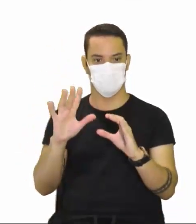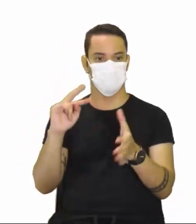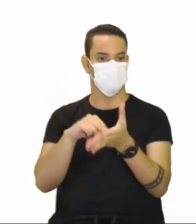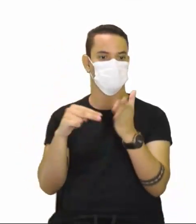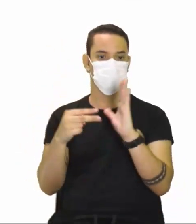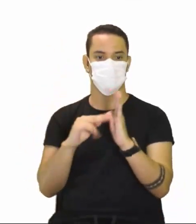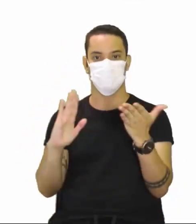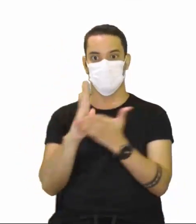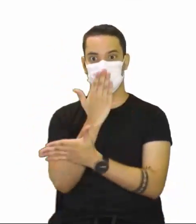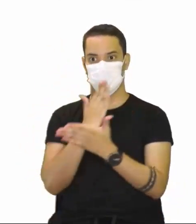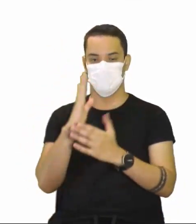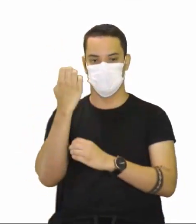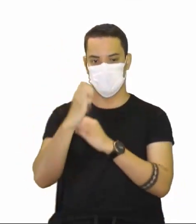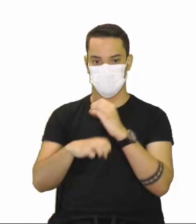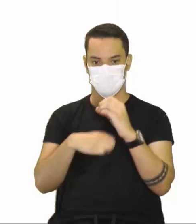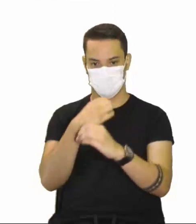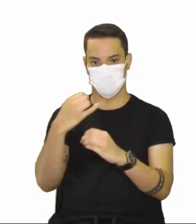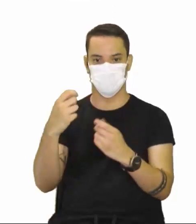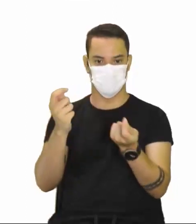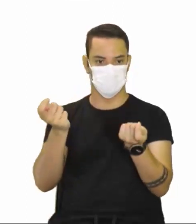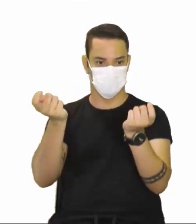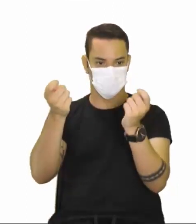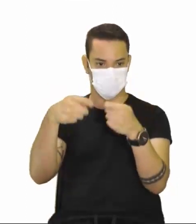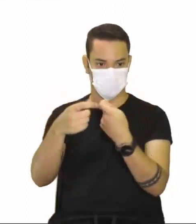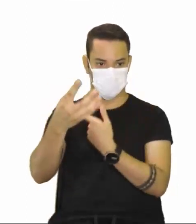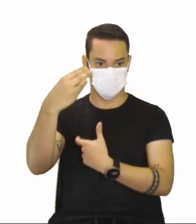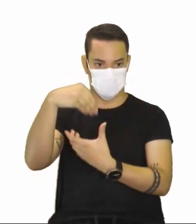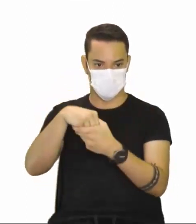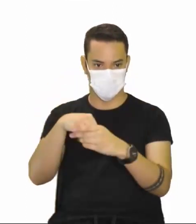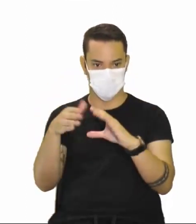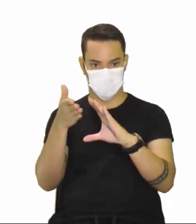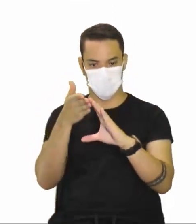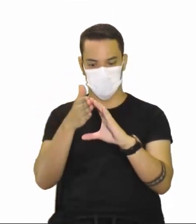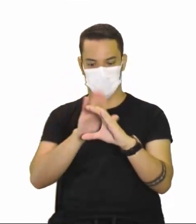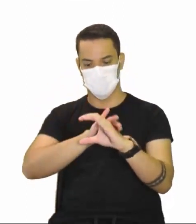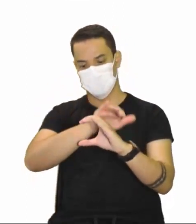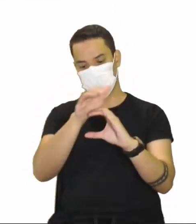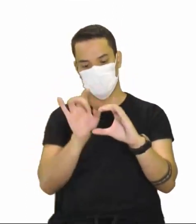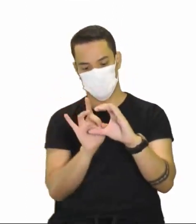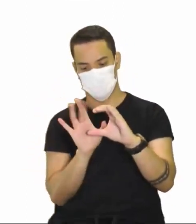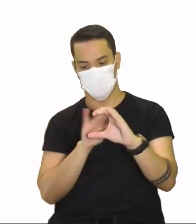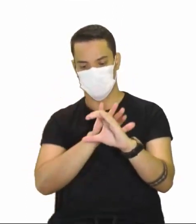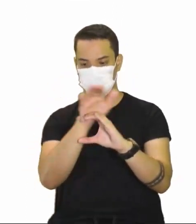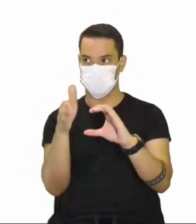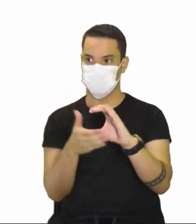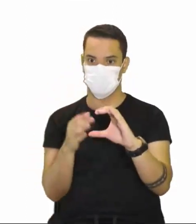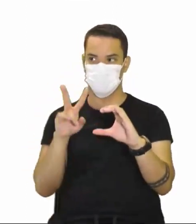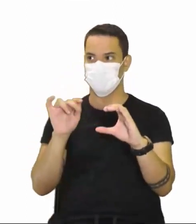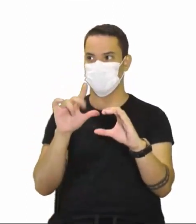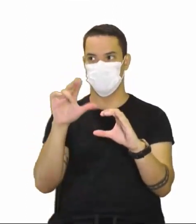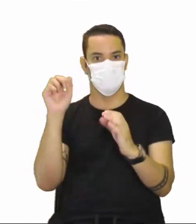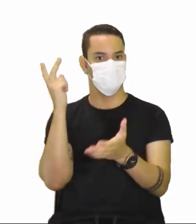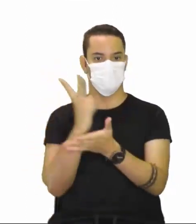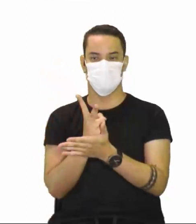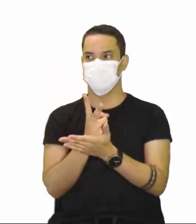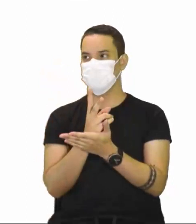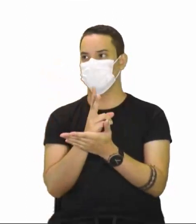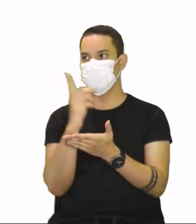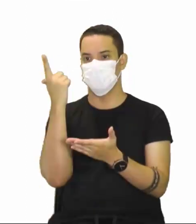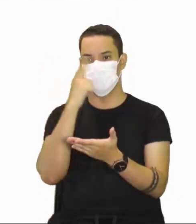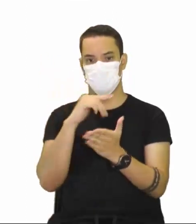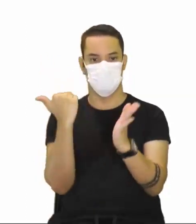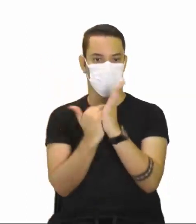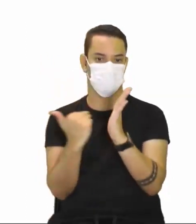alguns elétrons passam a fazer parte da camada de valência dos átomos